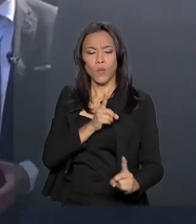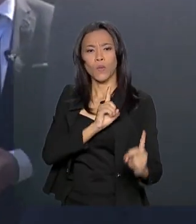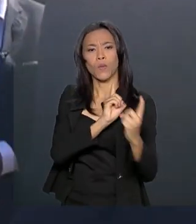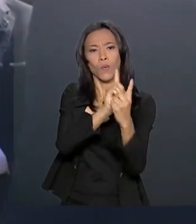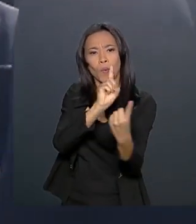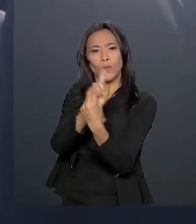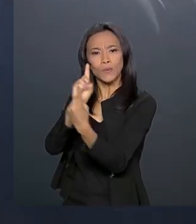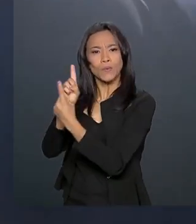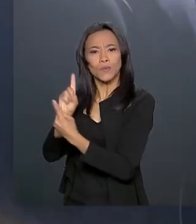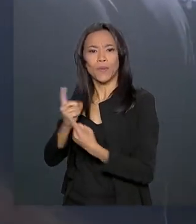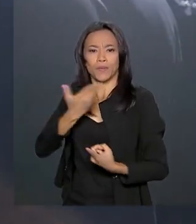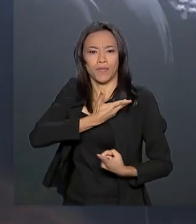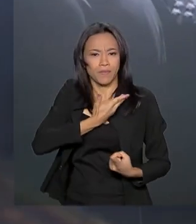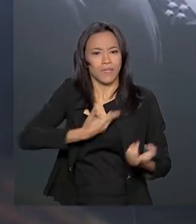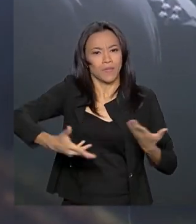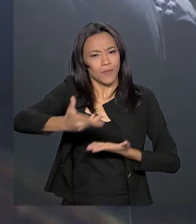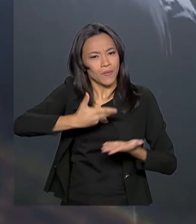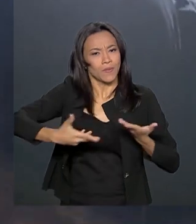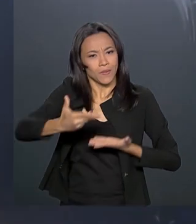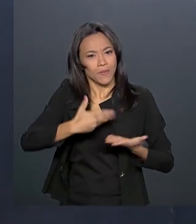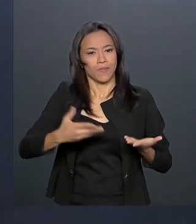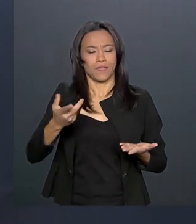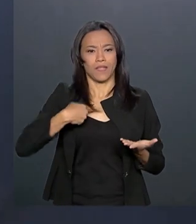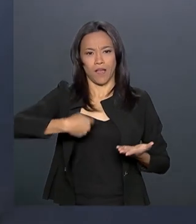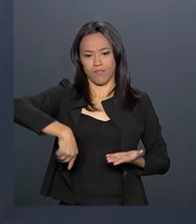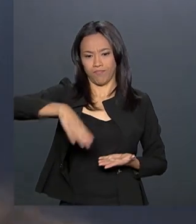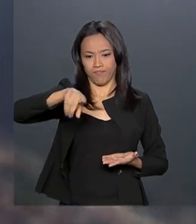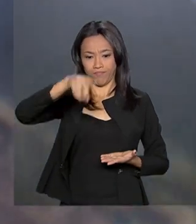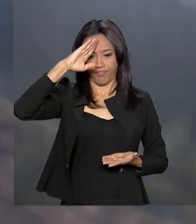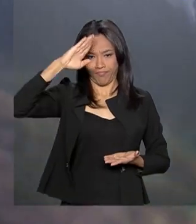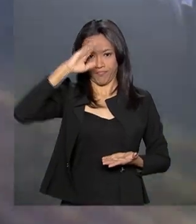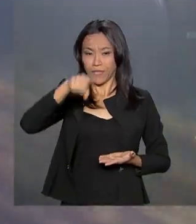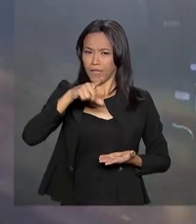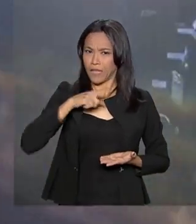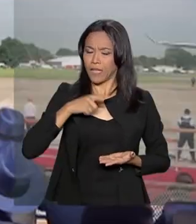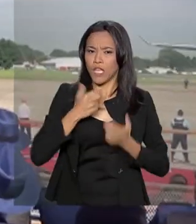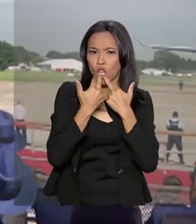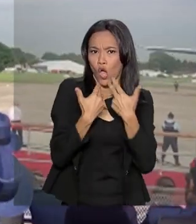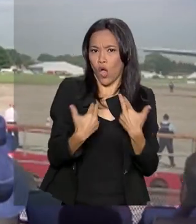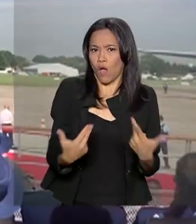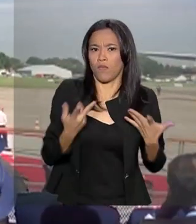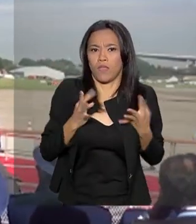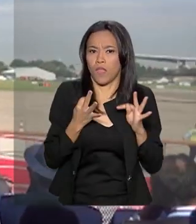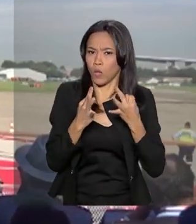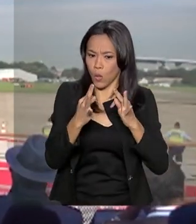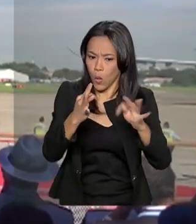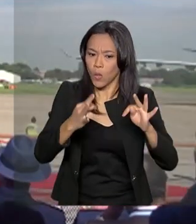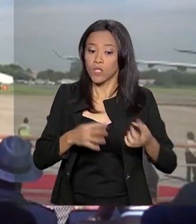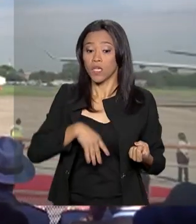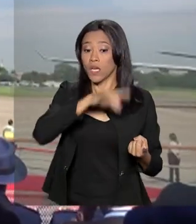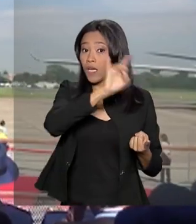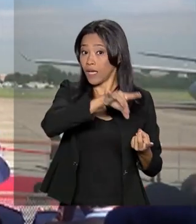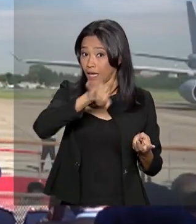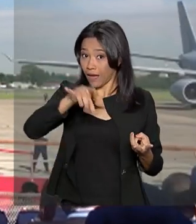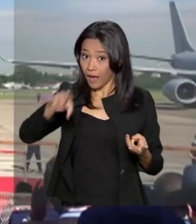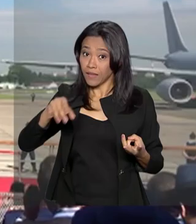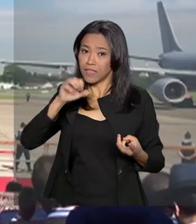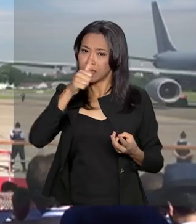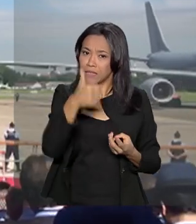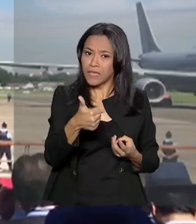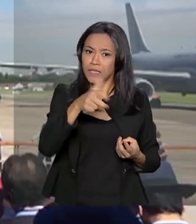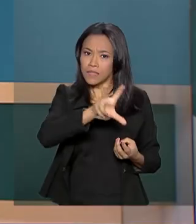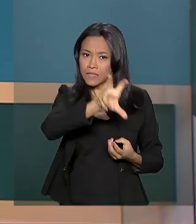amigos da aeronáutica. A exposição reúne as mais recentes inovações tecnológicas da área. Em cada edição, cerca de 150